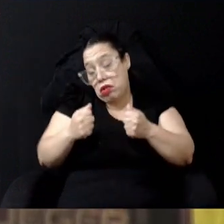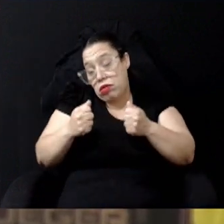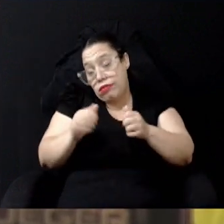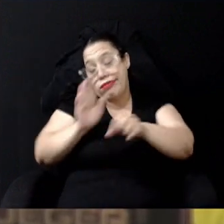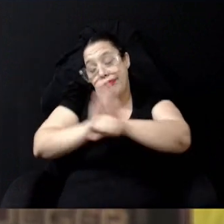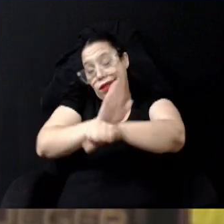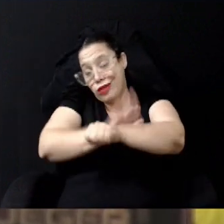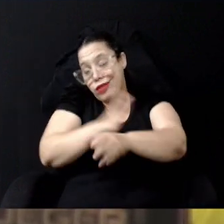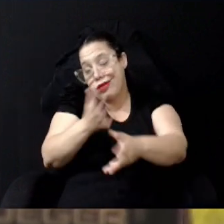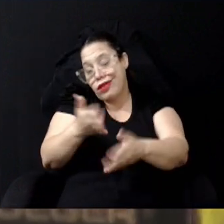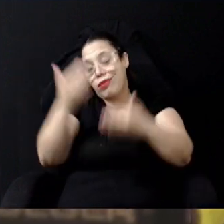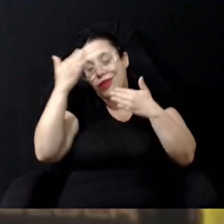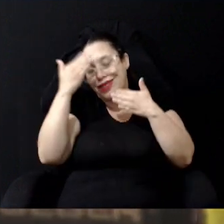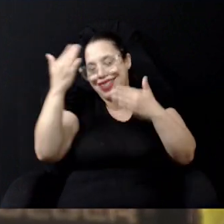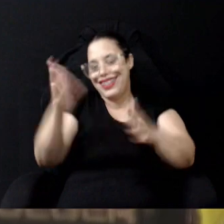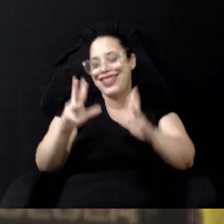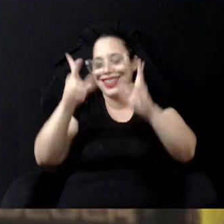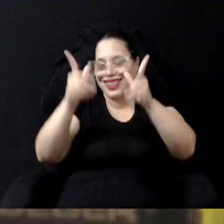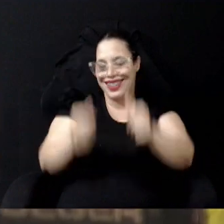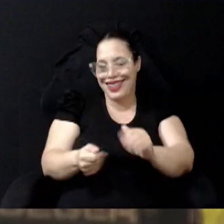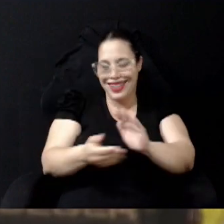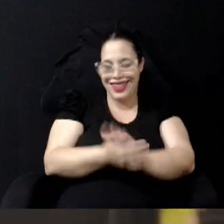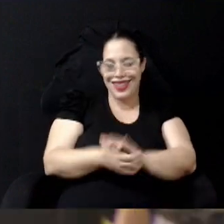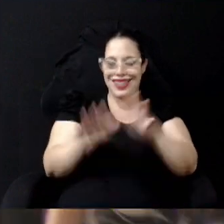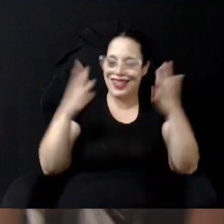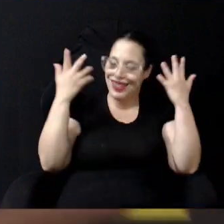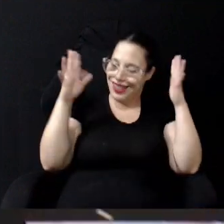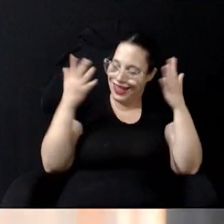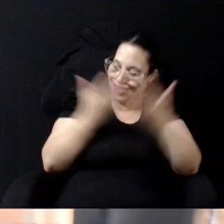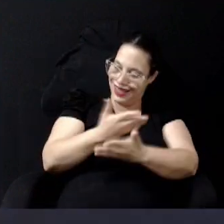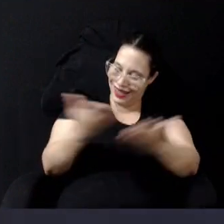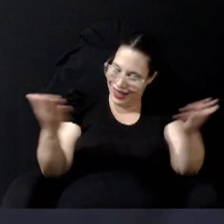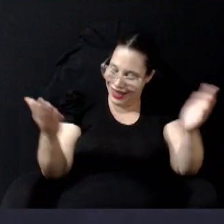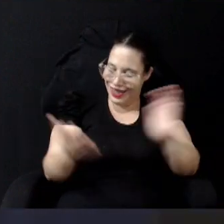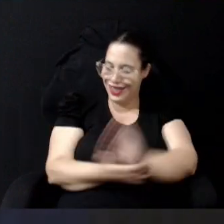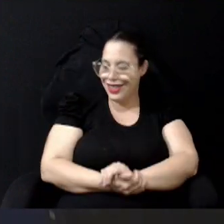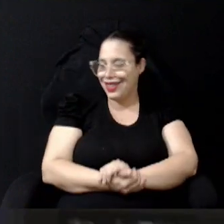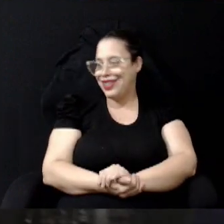Muito obrigado a todos e parabéns para vocês.